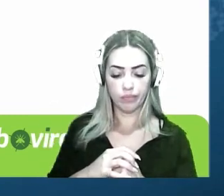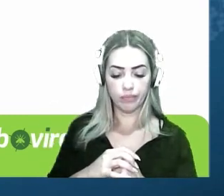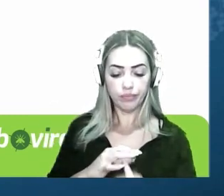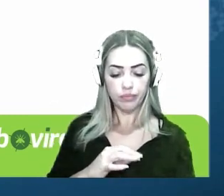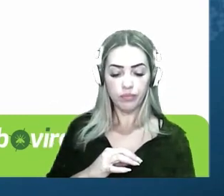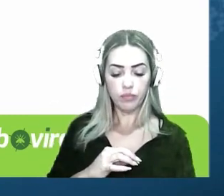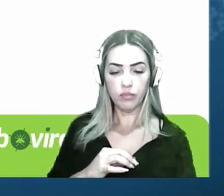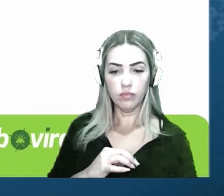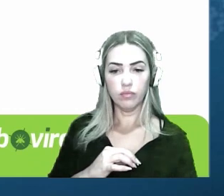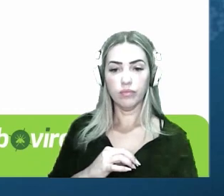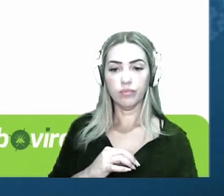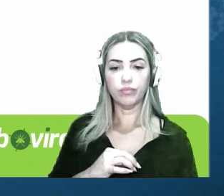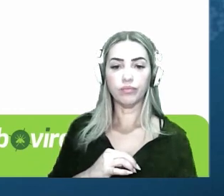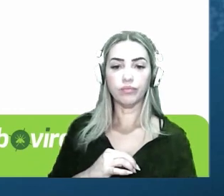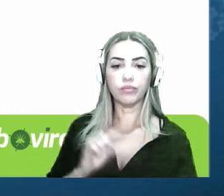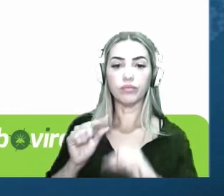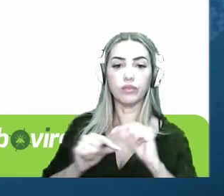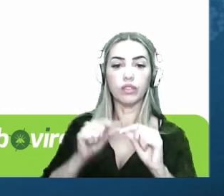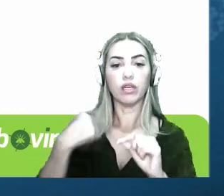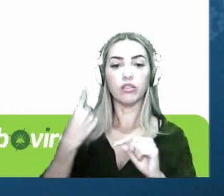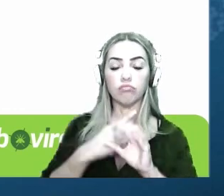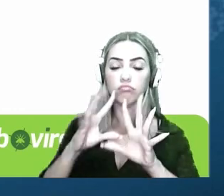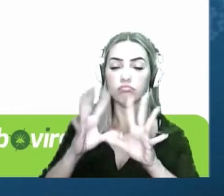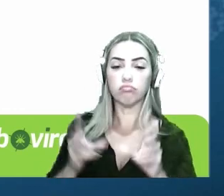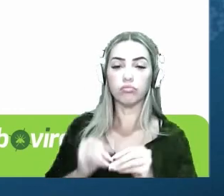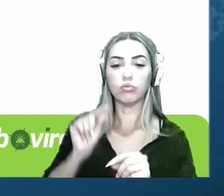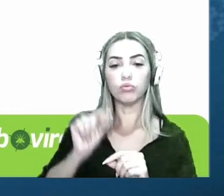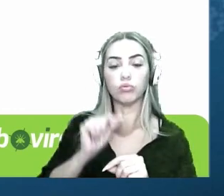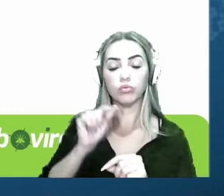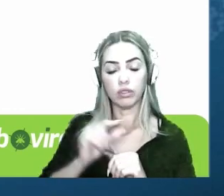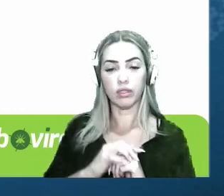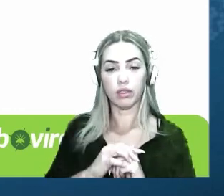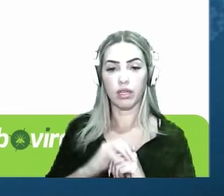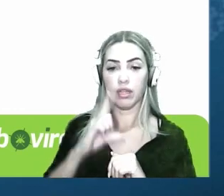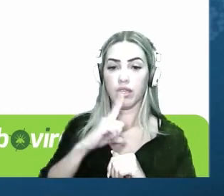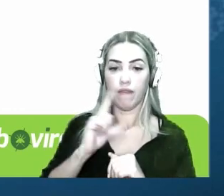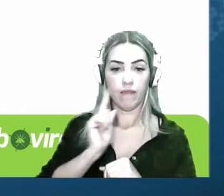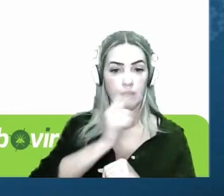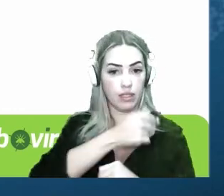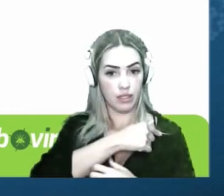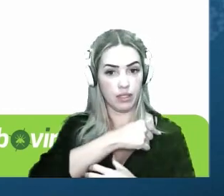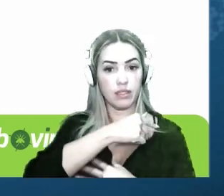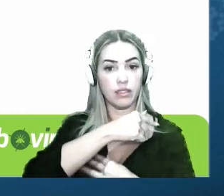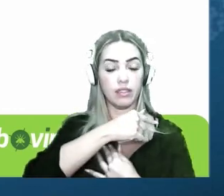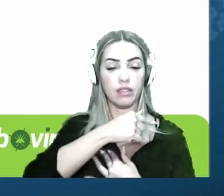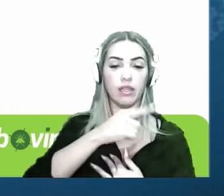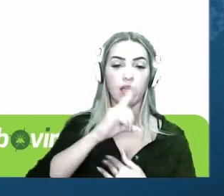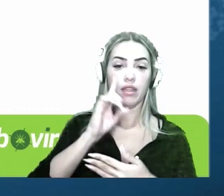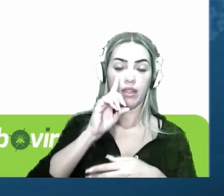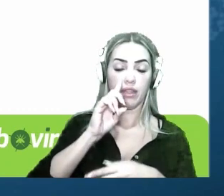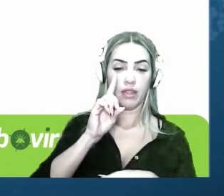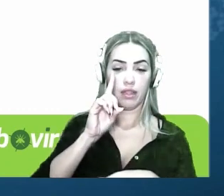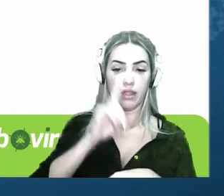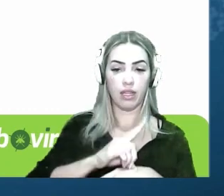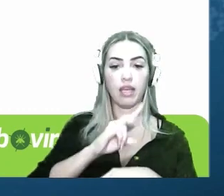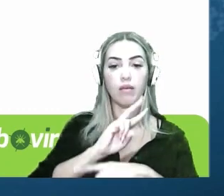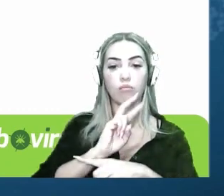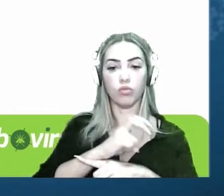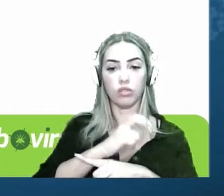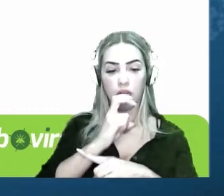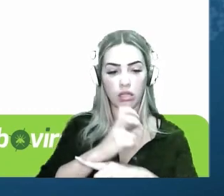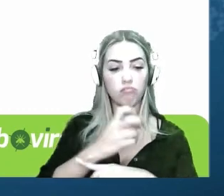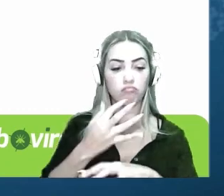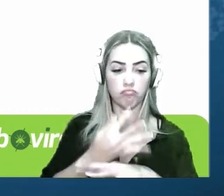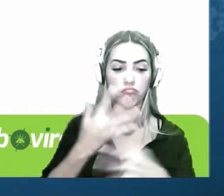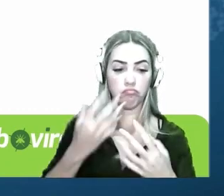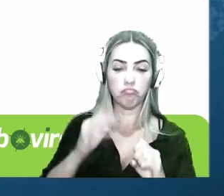E como a gente pode sumarizar é que a gente tem a vacina de dengue do Butantan em uma dose foi bem tolerada e foi